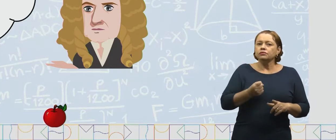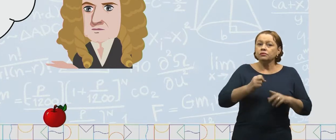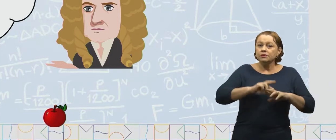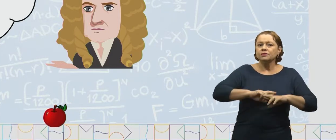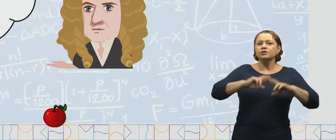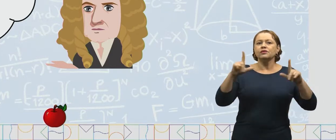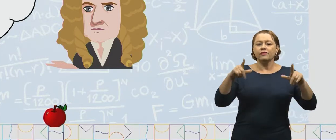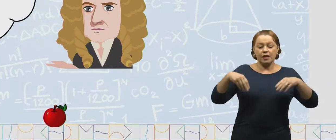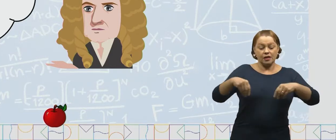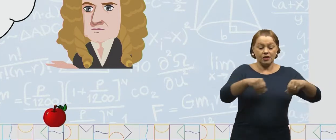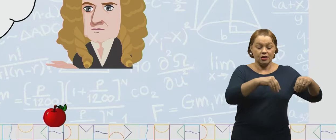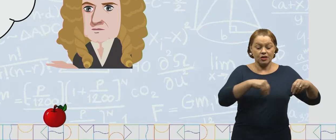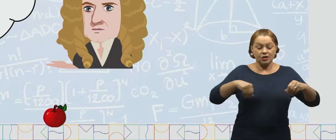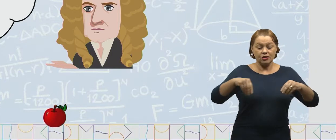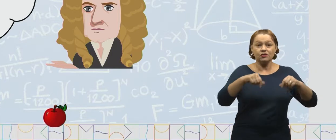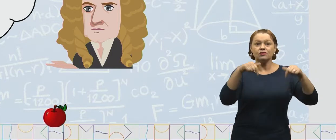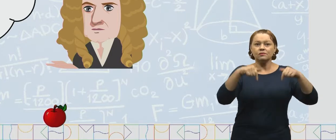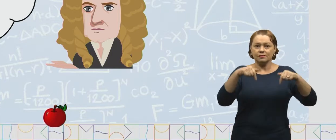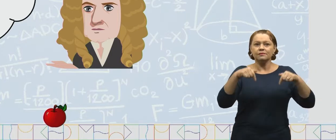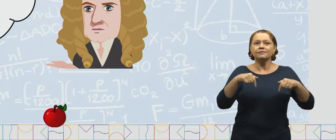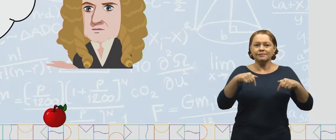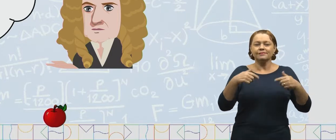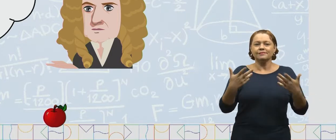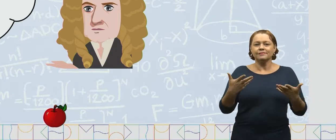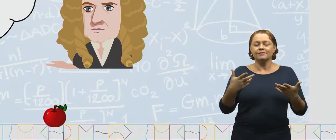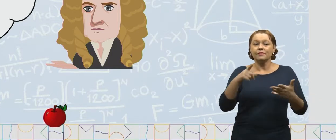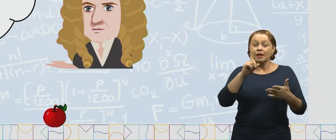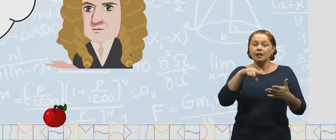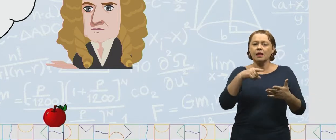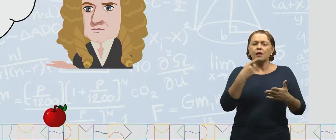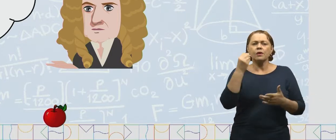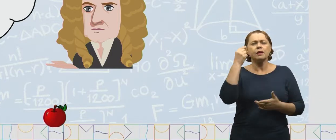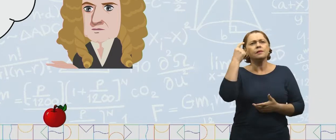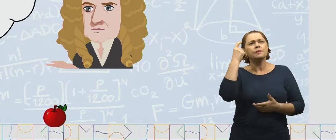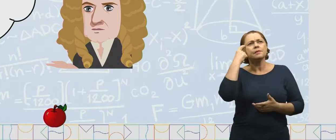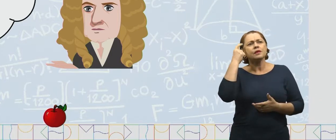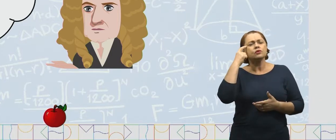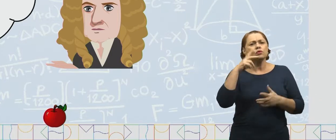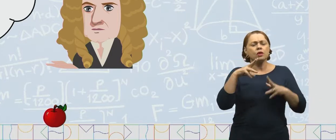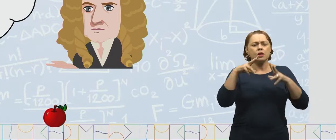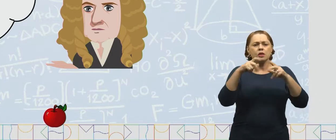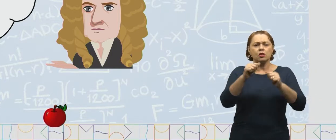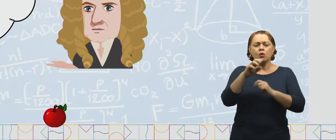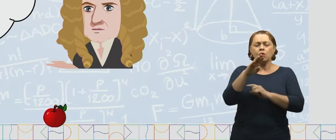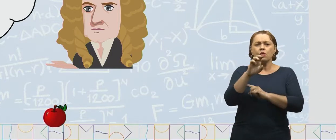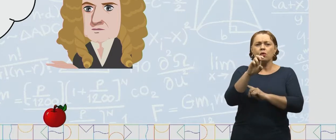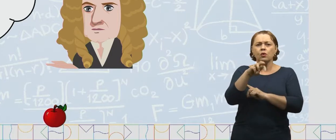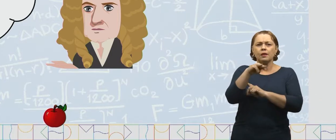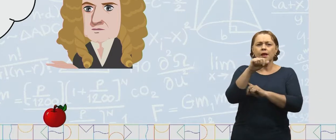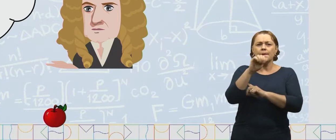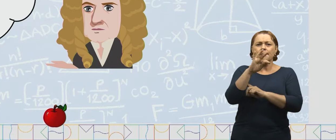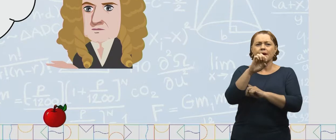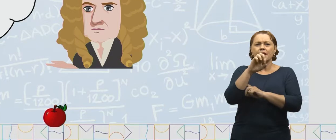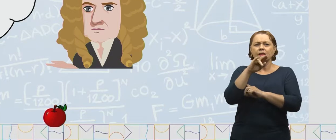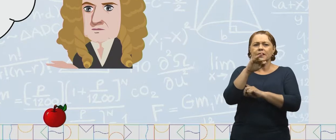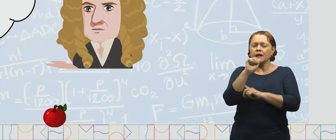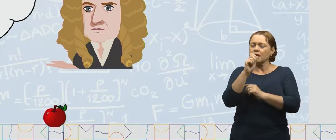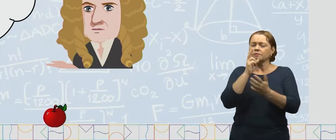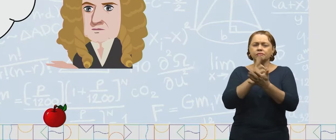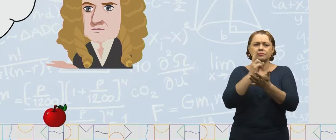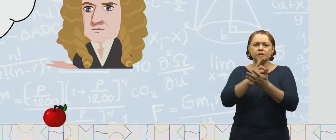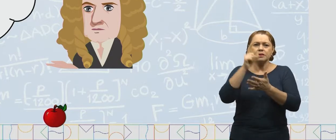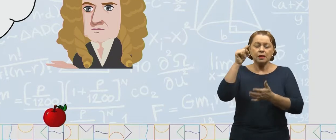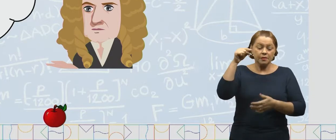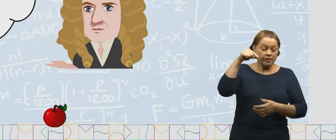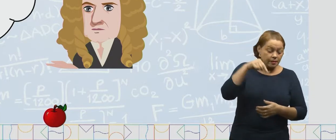o solo. Assim, ele definiu que toda matéria procurará sempre o solo e que